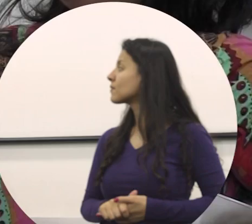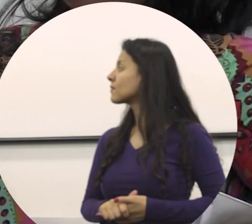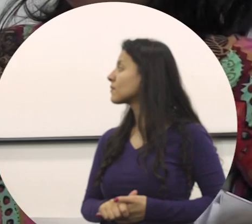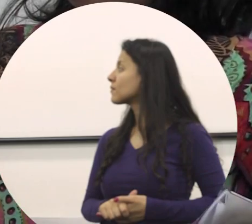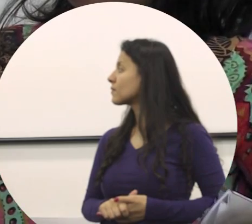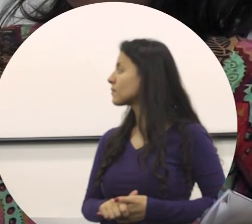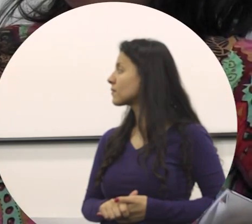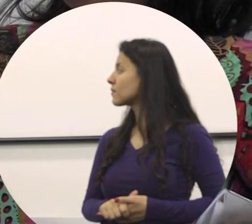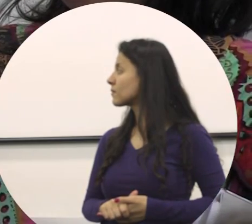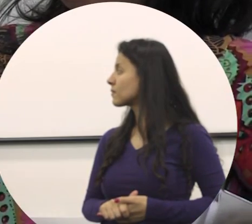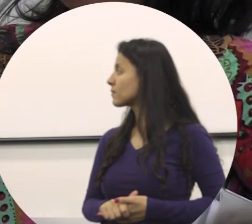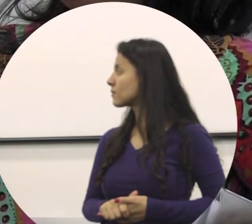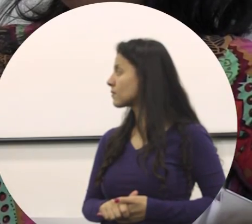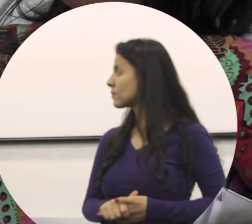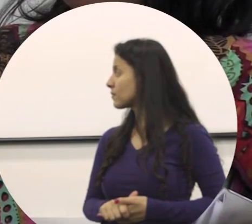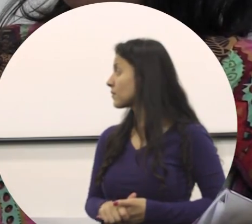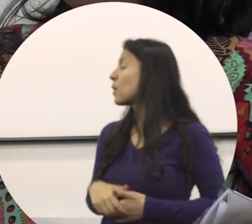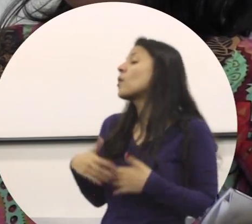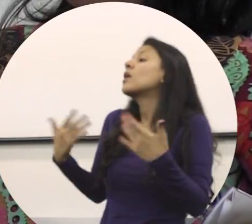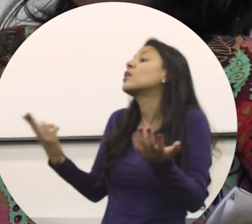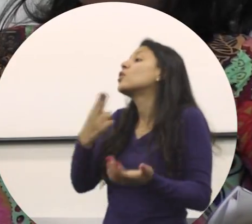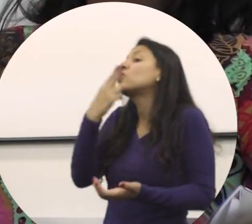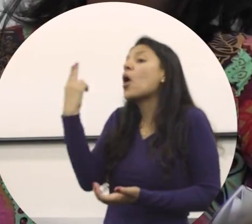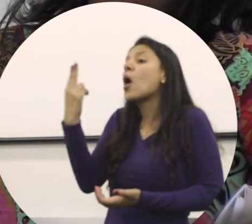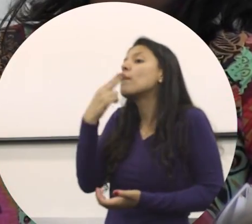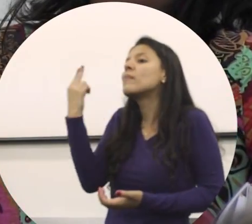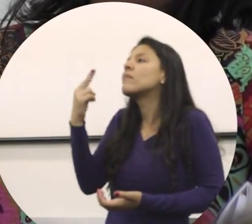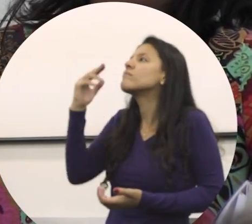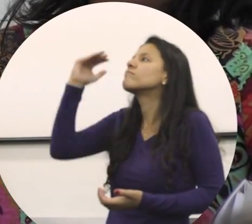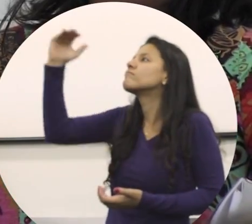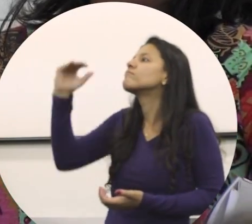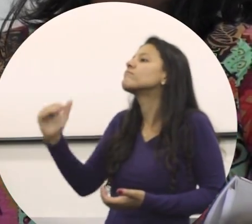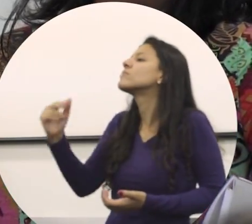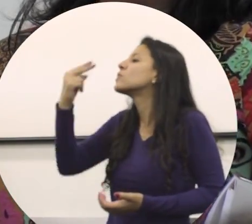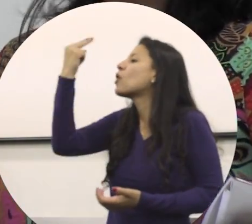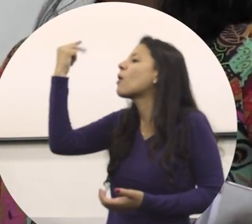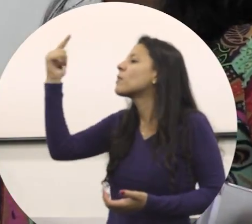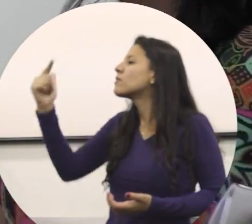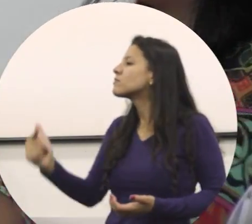Então assim, cadê eu aqui, nesse negócio de aniversário aqui?